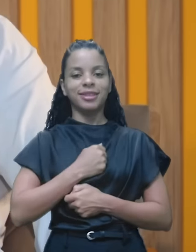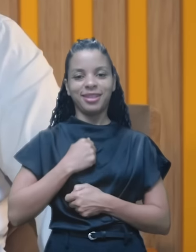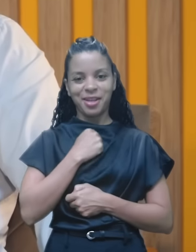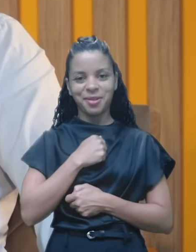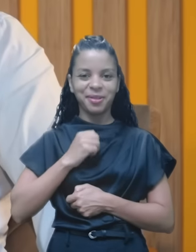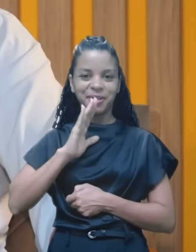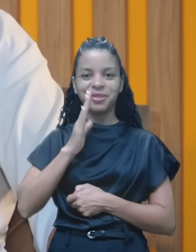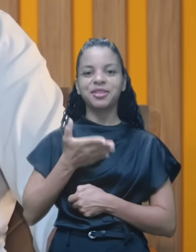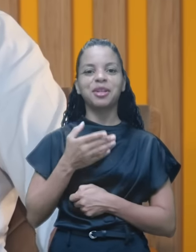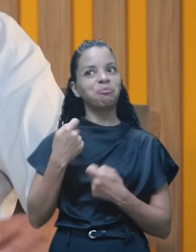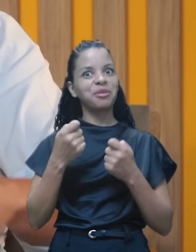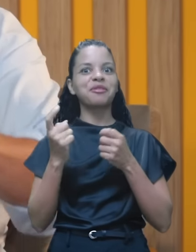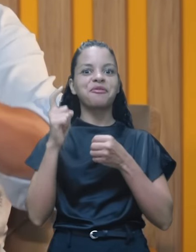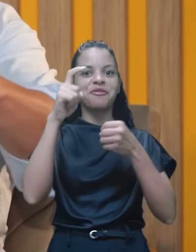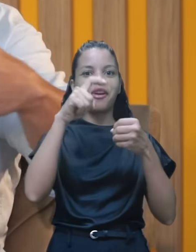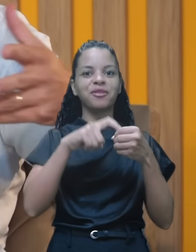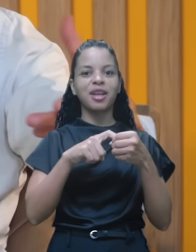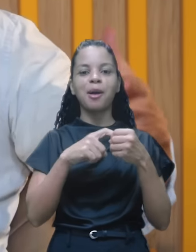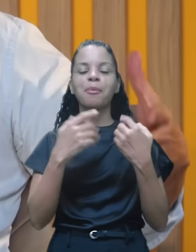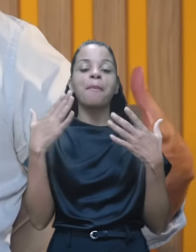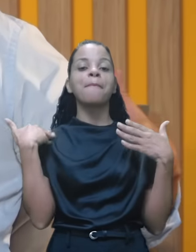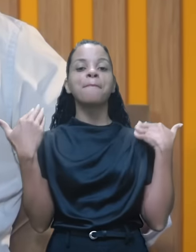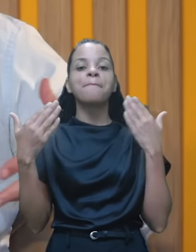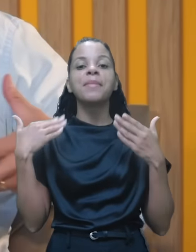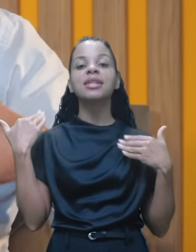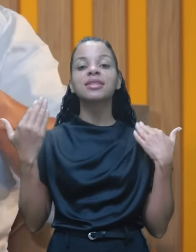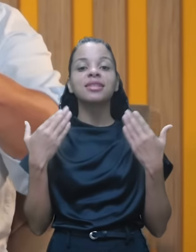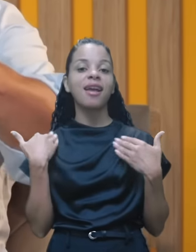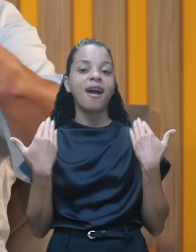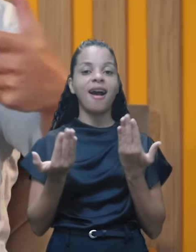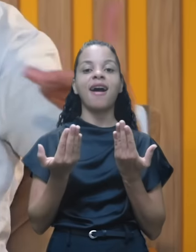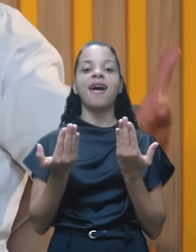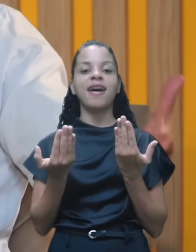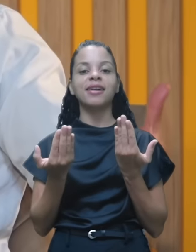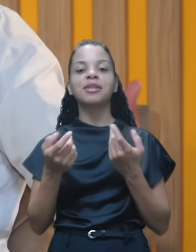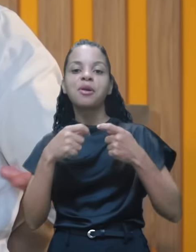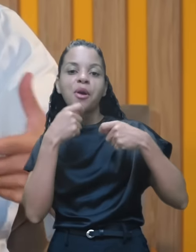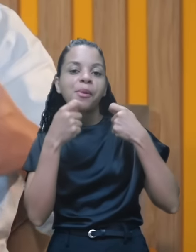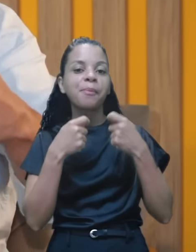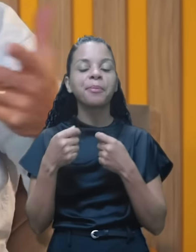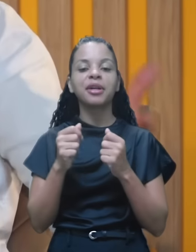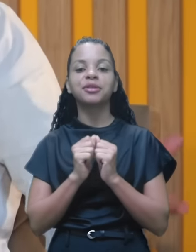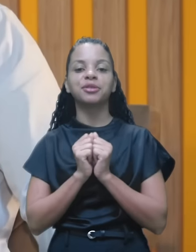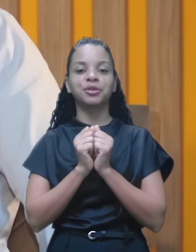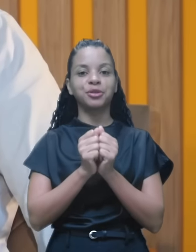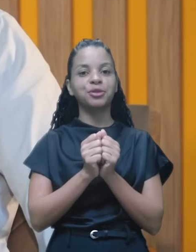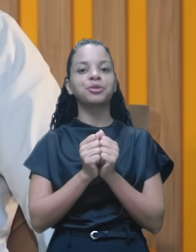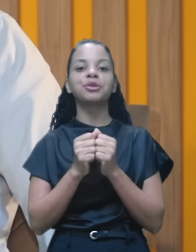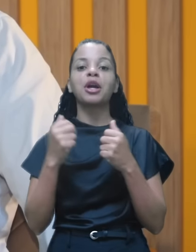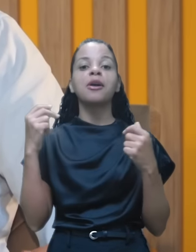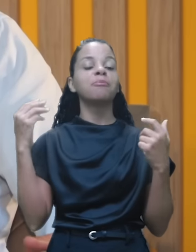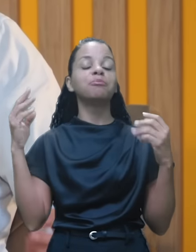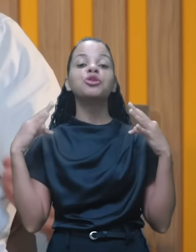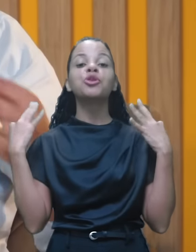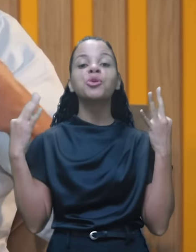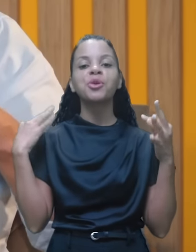que voltar aí para a gente passear pela orla, tomar um açaí, uma juçara, e lá também nos Lençóis Maranhenses.